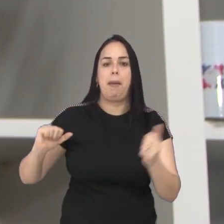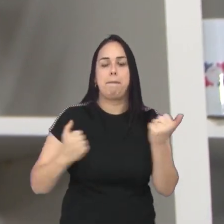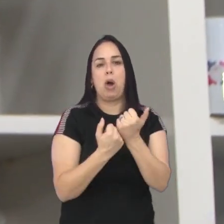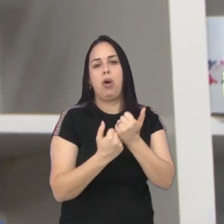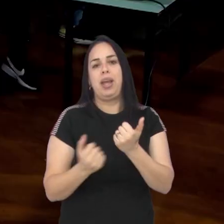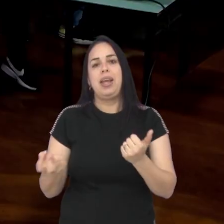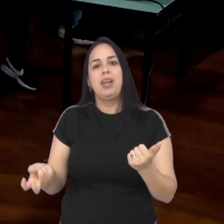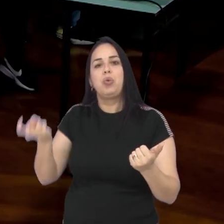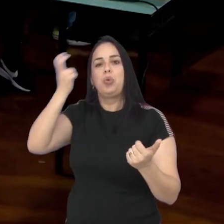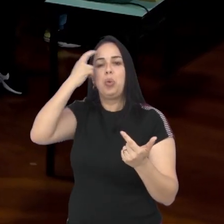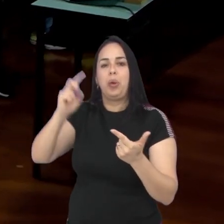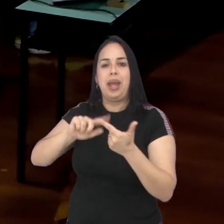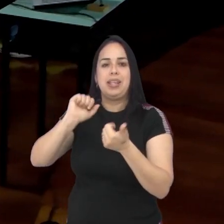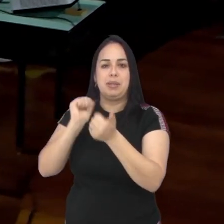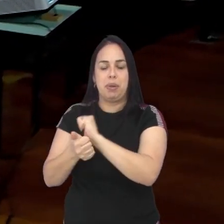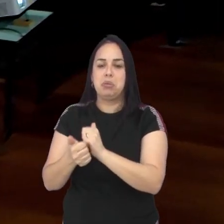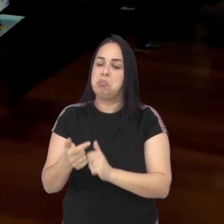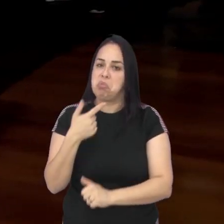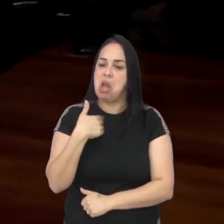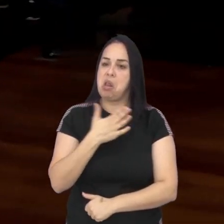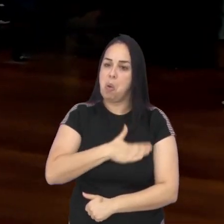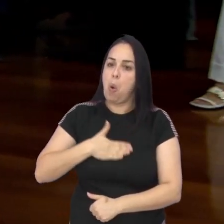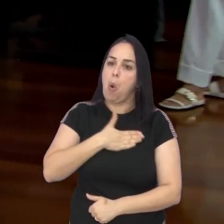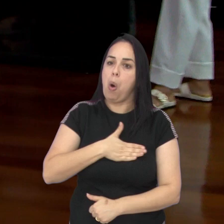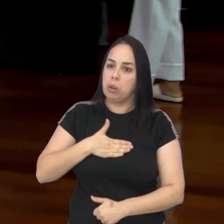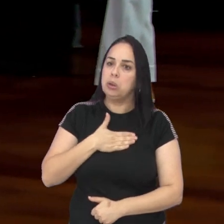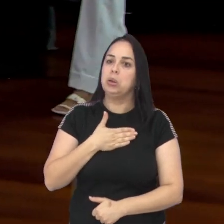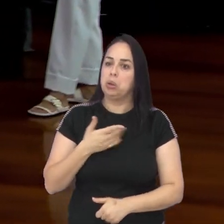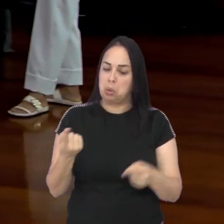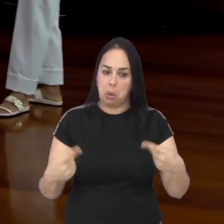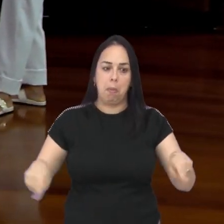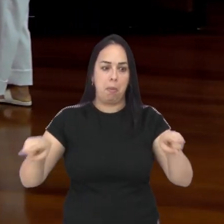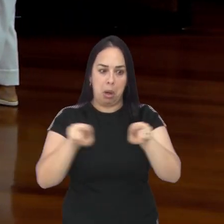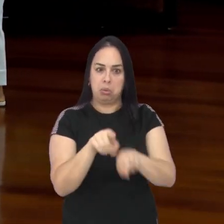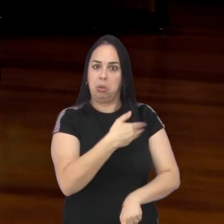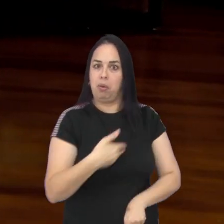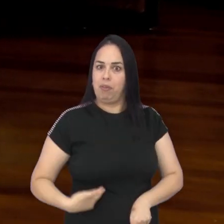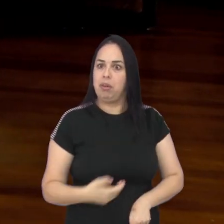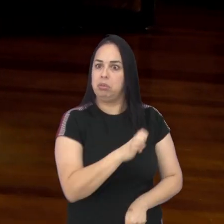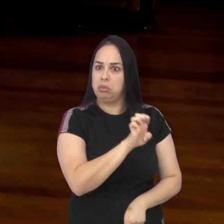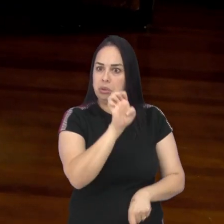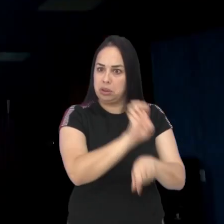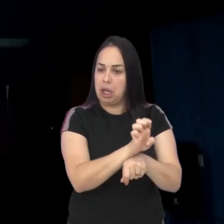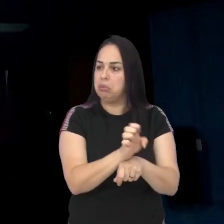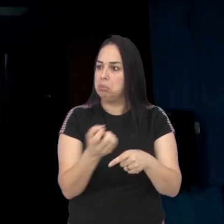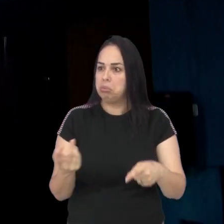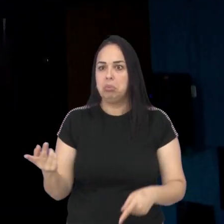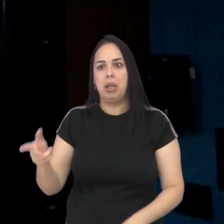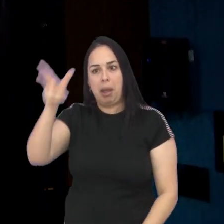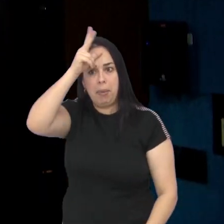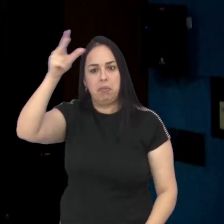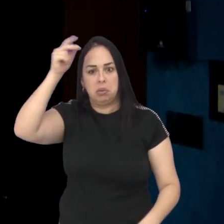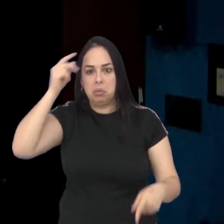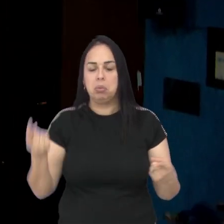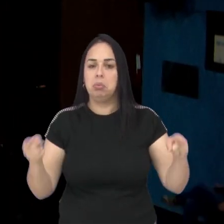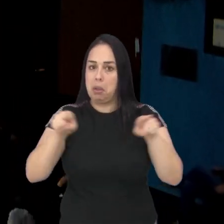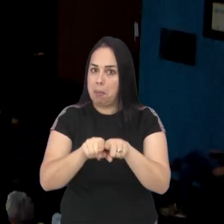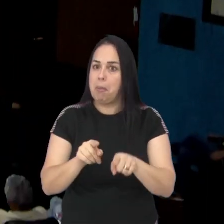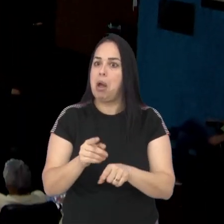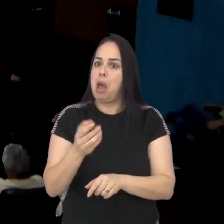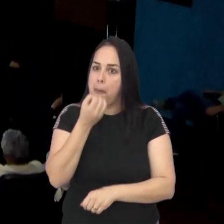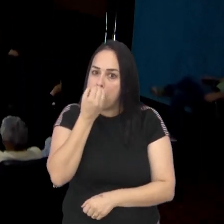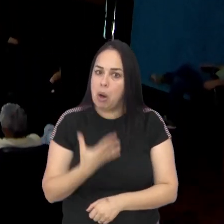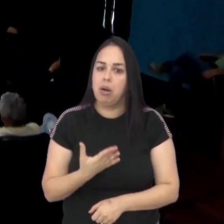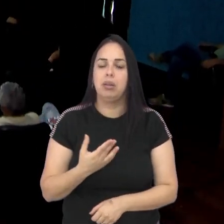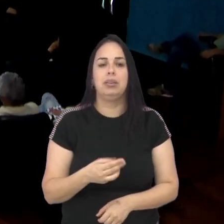da Câmara, enxerga como positivas as parcerias realizadas com o governo do estado. Para o parlamentar, o programa